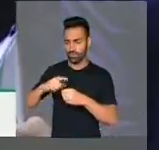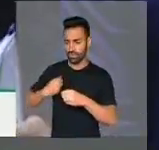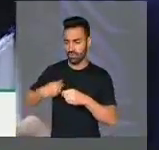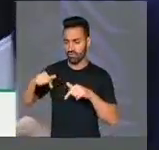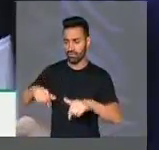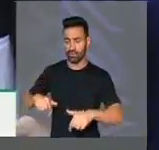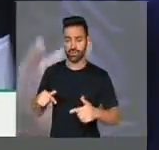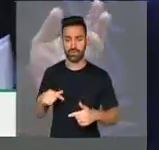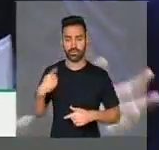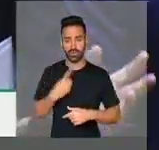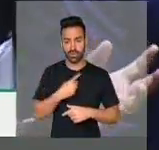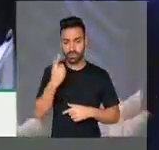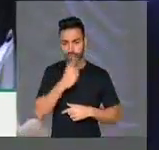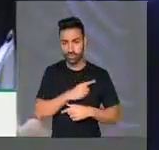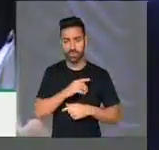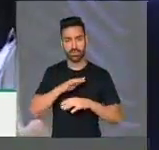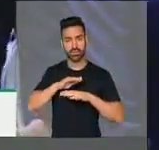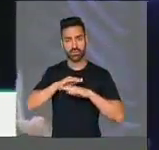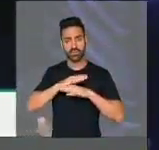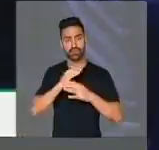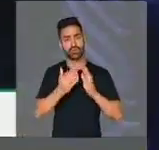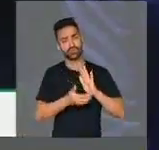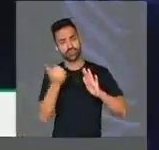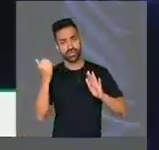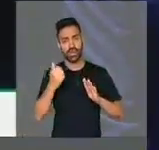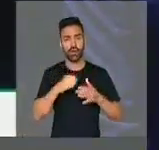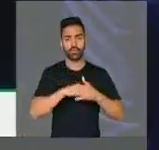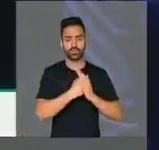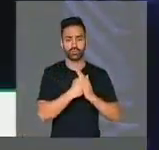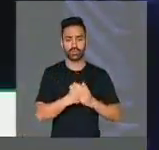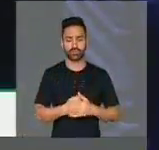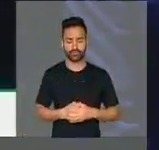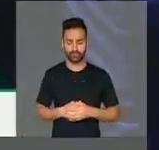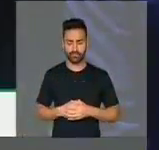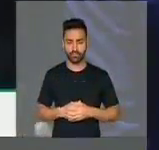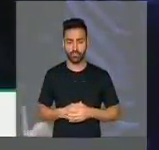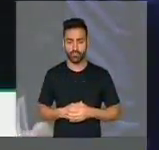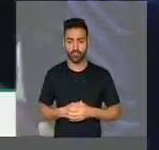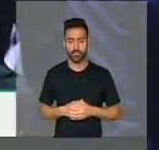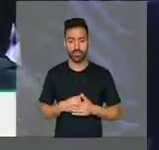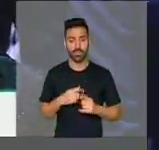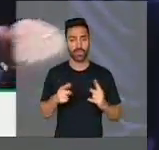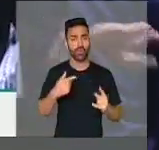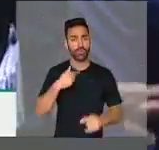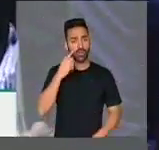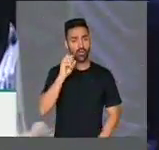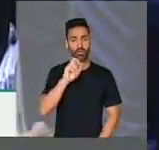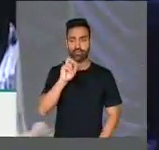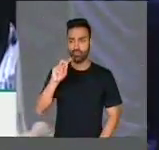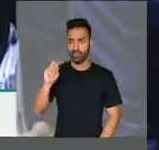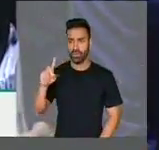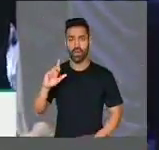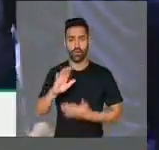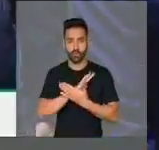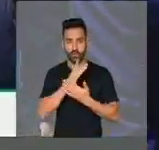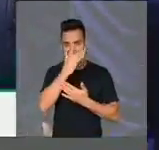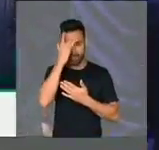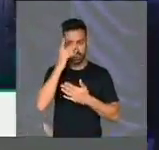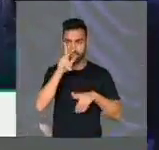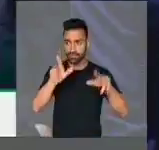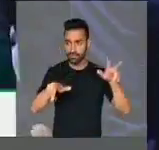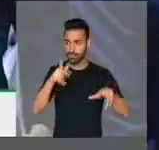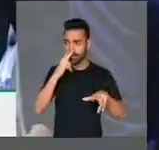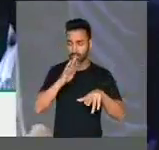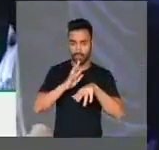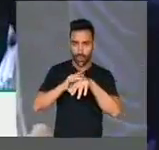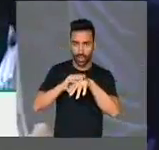gente, de uma vez por todas, derrotar essa obstrução. Eu tenho visto realmente muitas patologias aqui, dentro